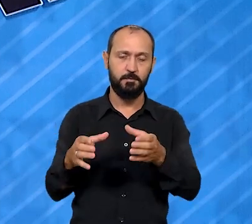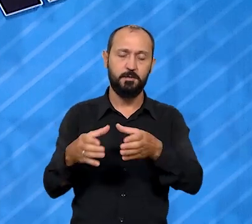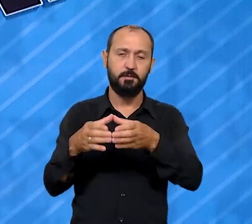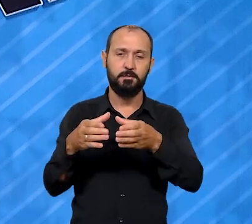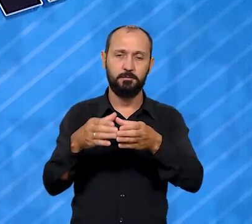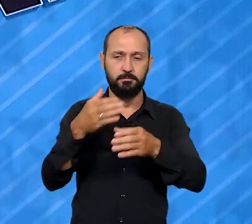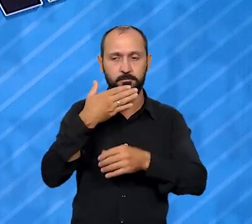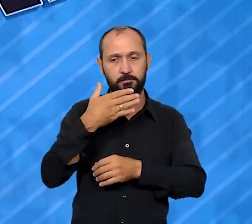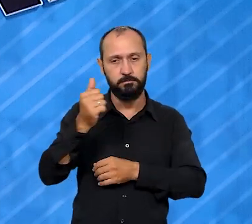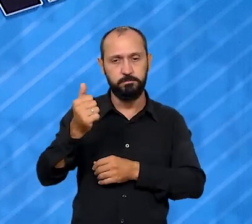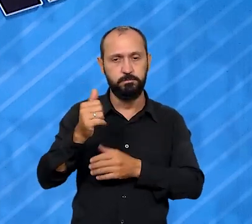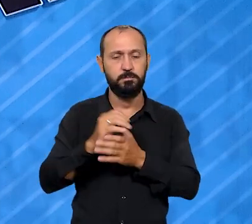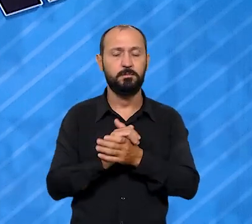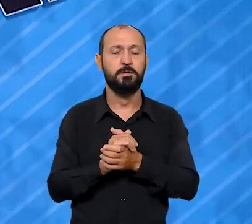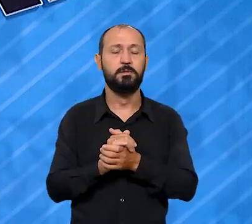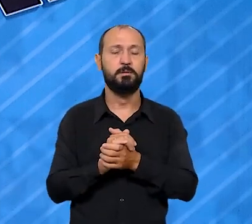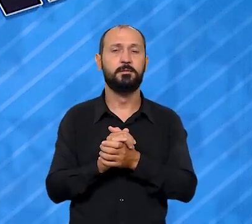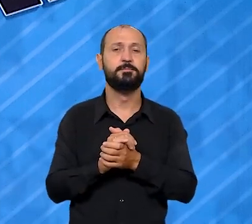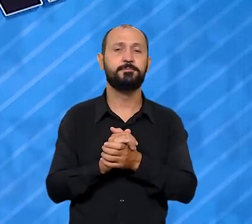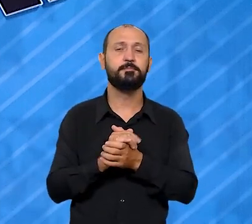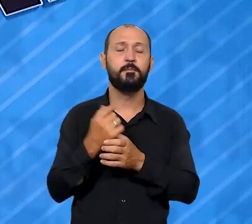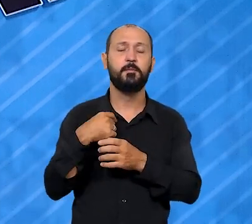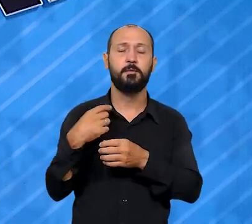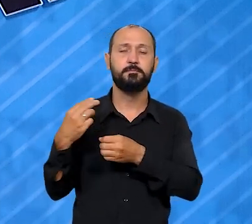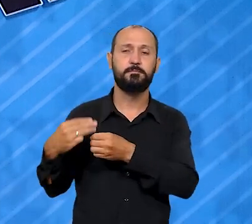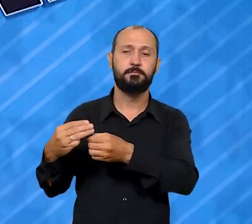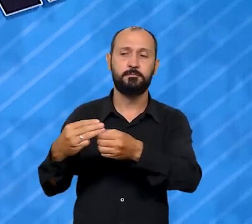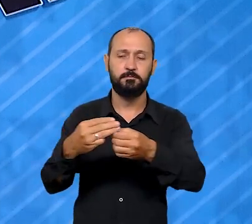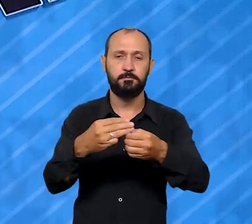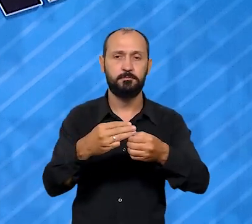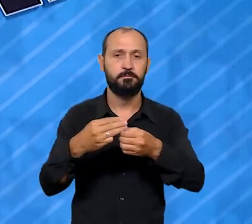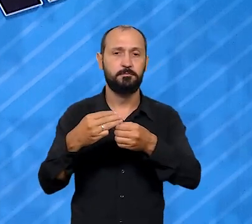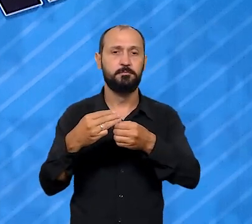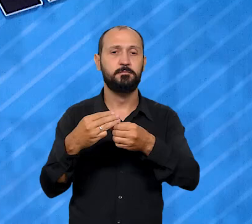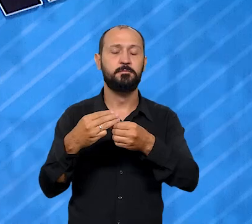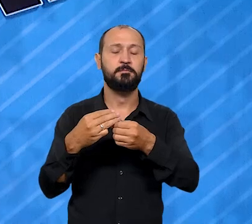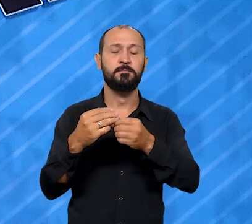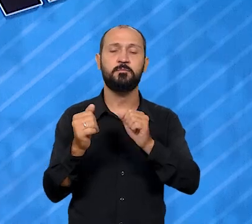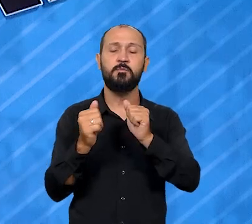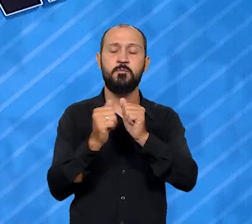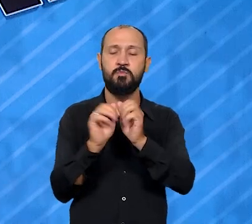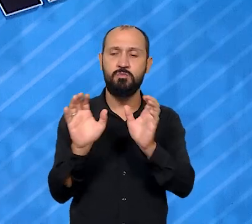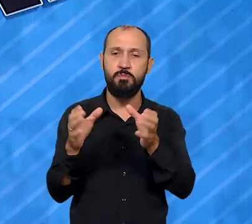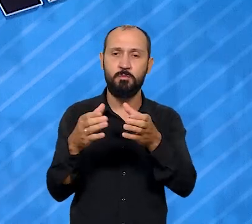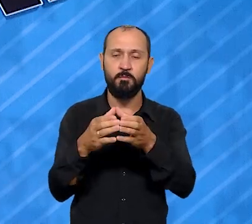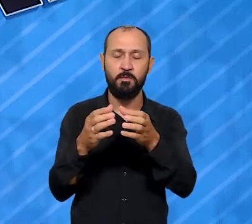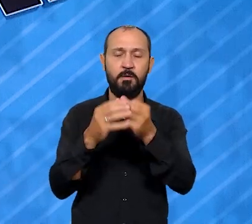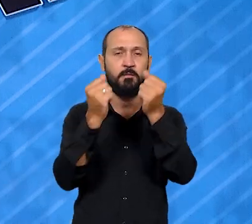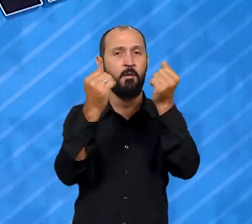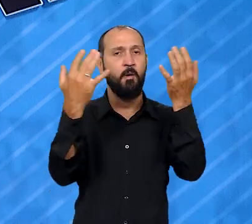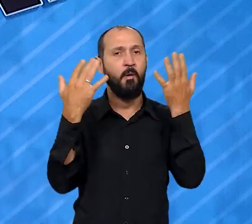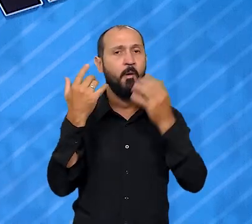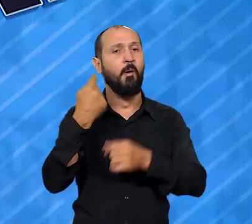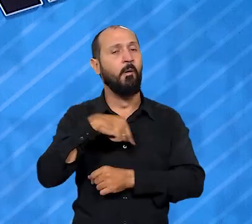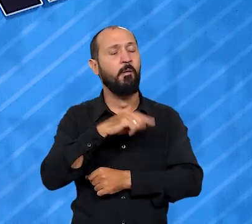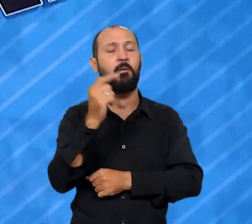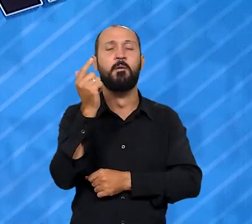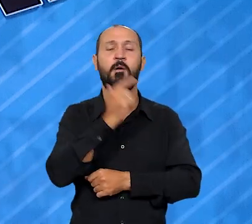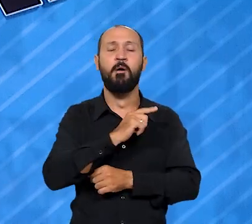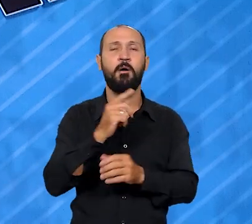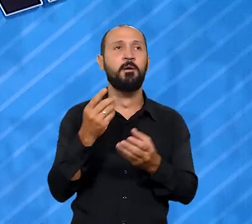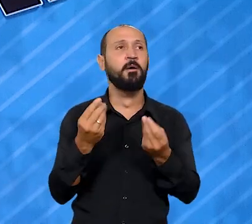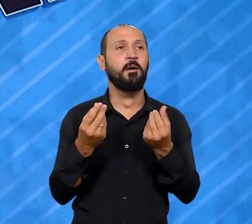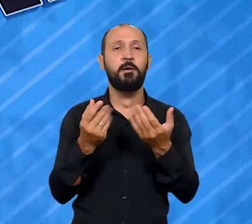das comissões para melhorar essa aproximação do interior com a Comissão do Meio Ambiente, para que a